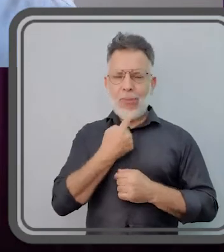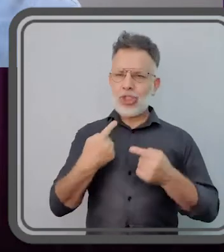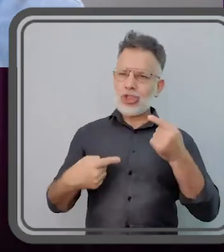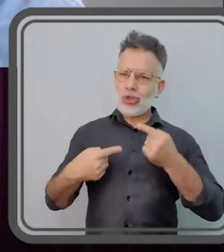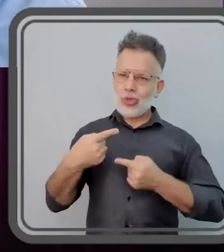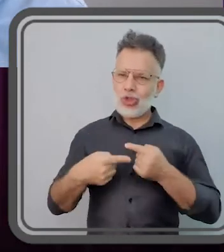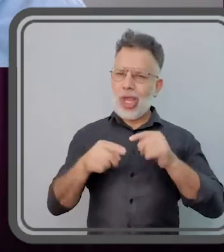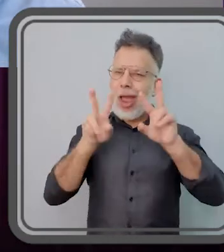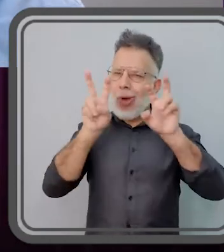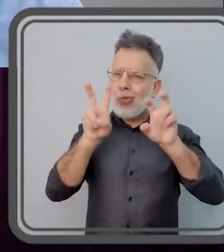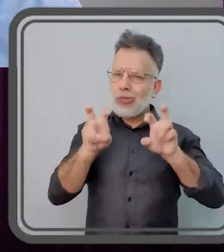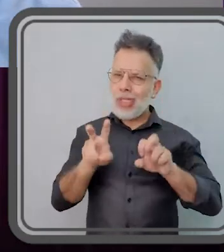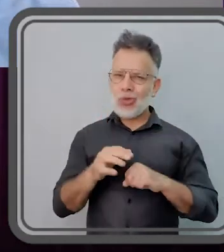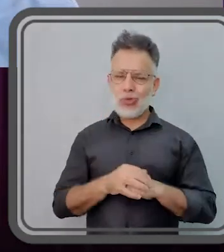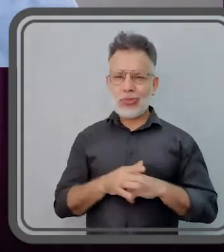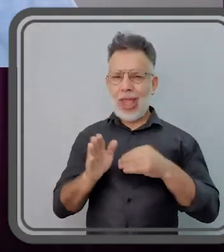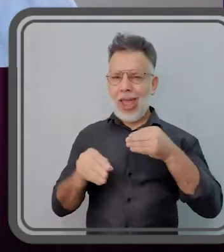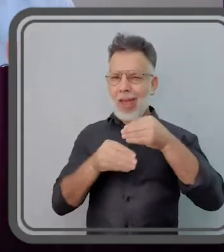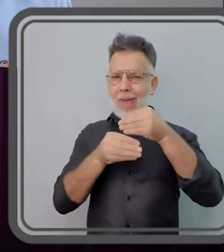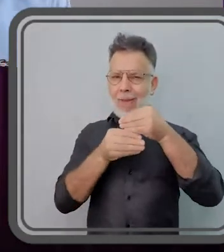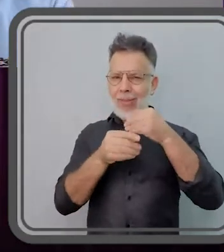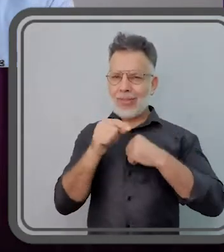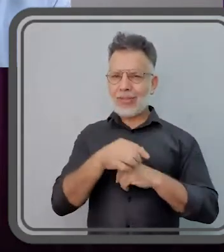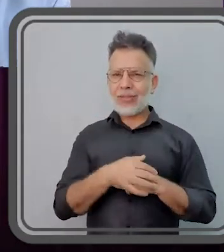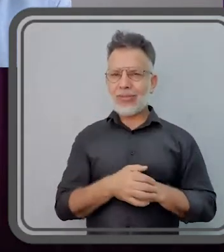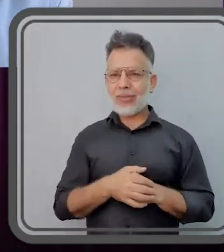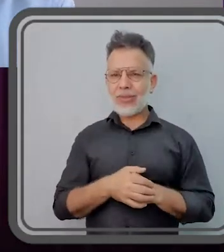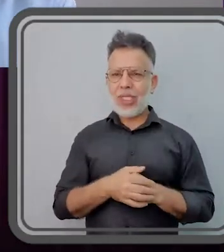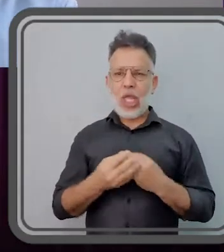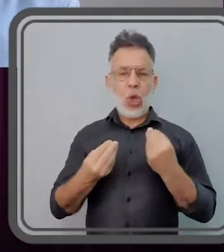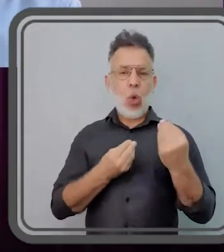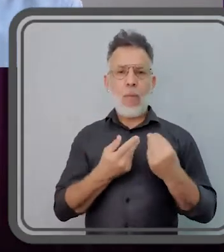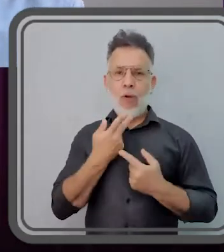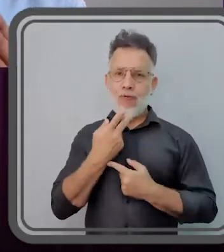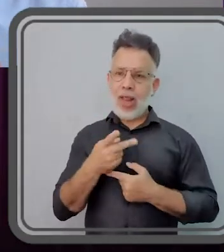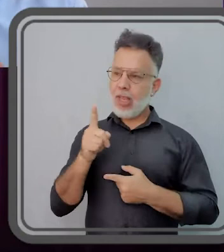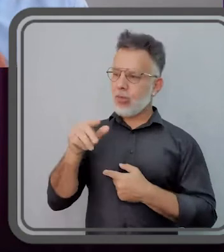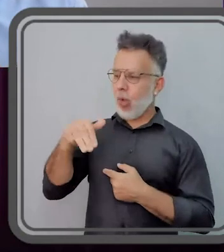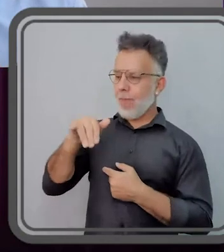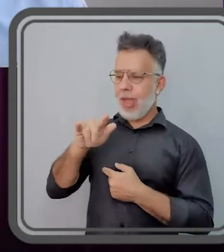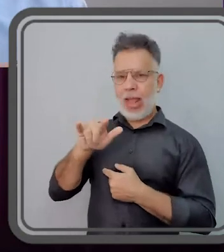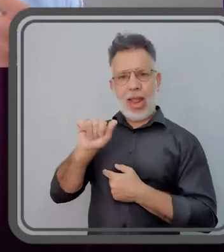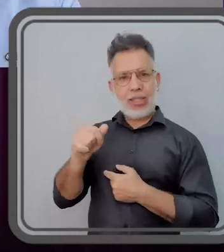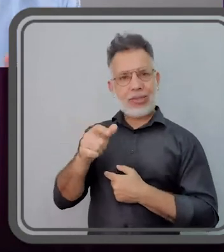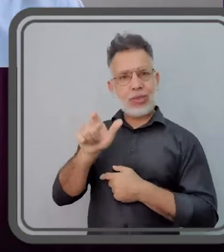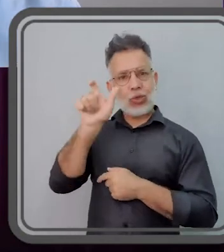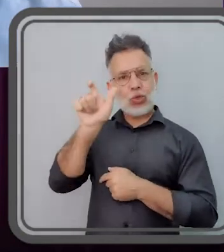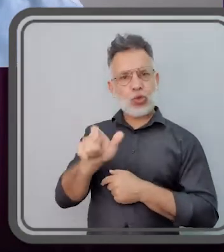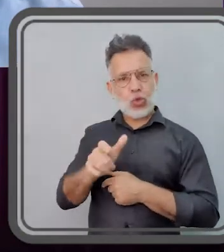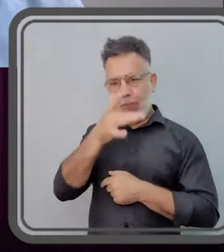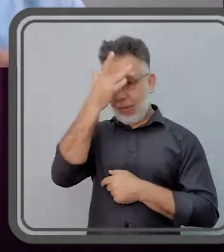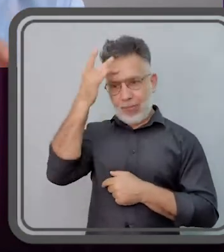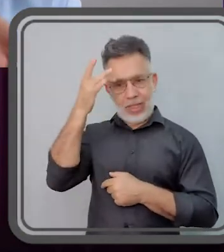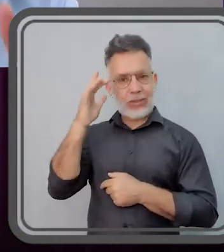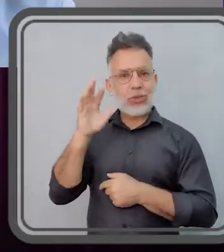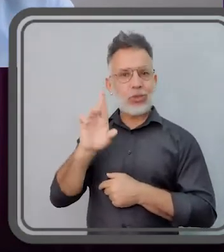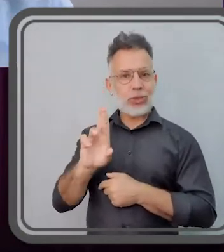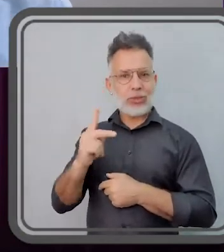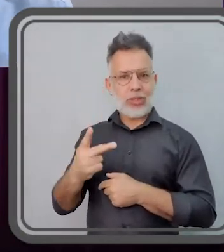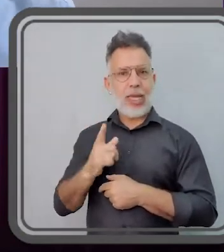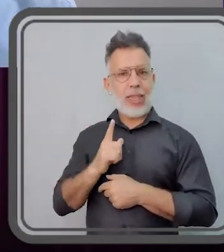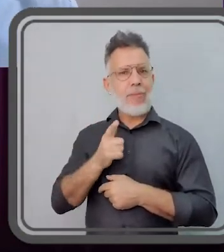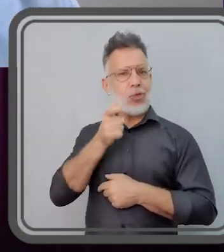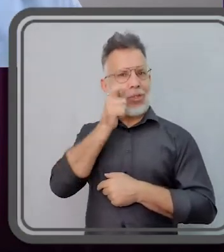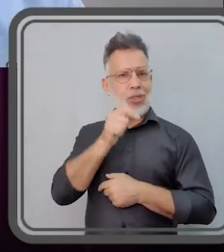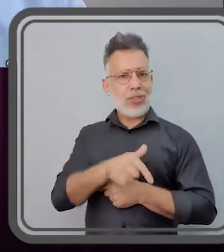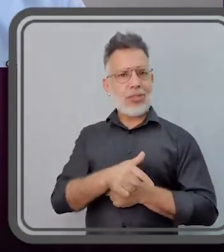alguns assuntos adicionais aqui, né? E como acabamos de discutir com a Maggie sobre pessoas, com certeza há pessoas que estão assistindo